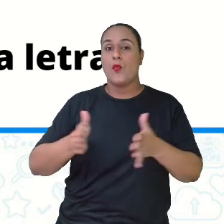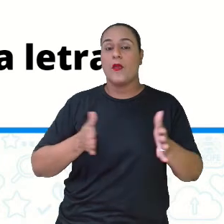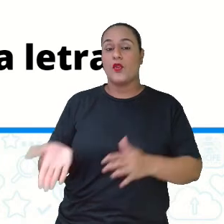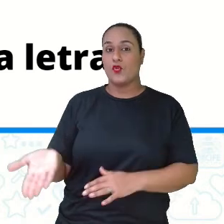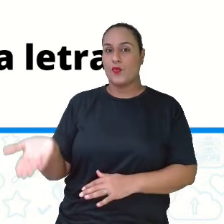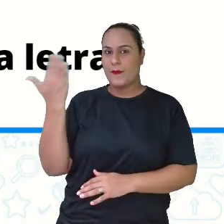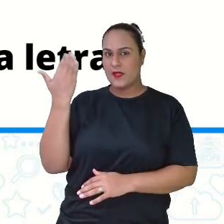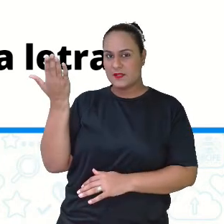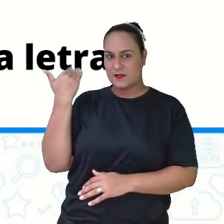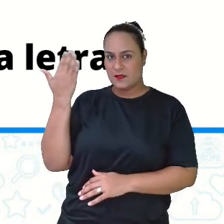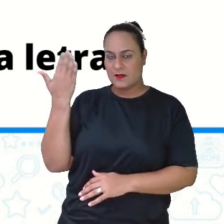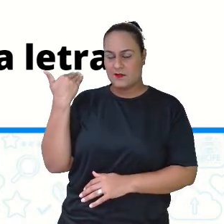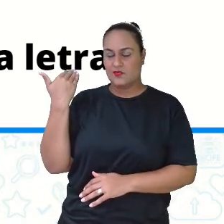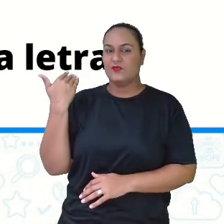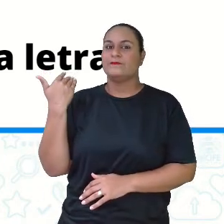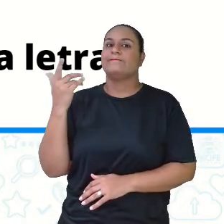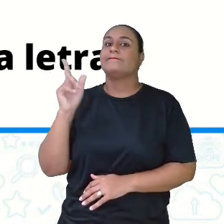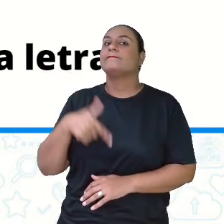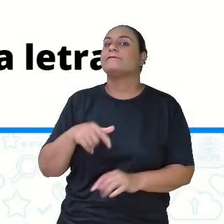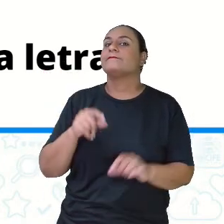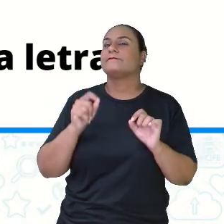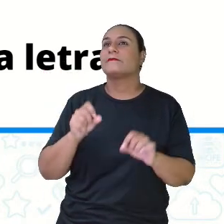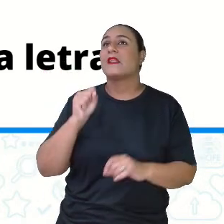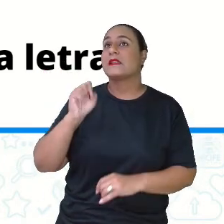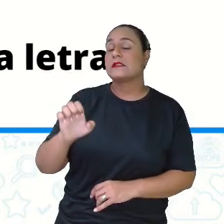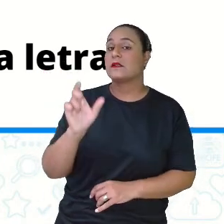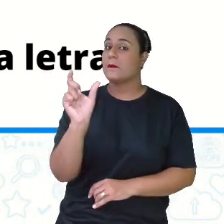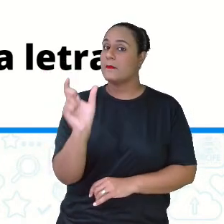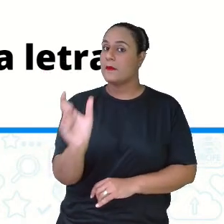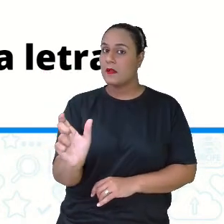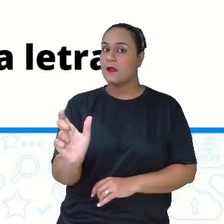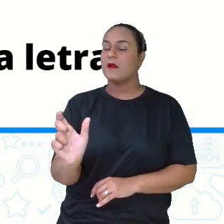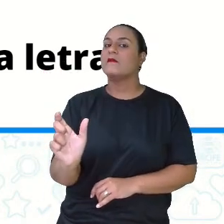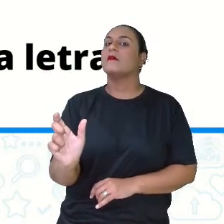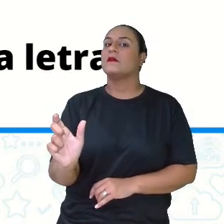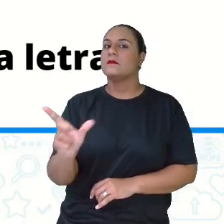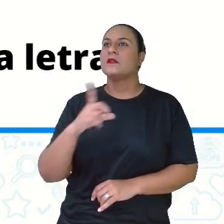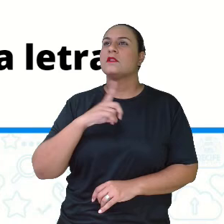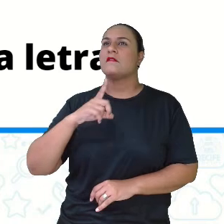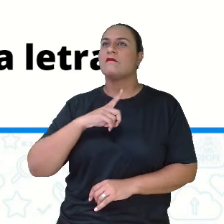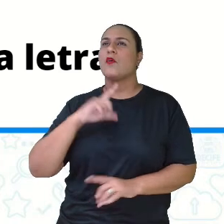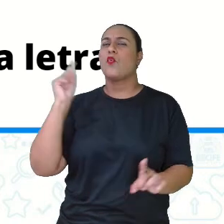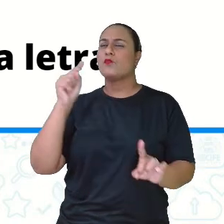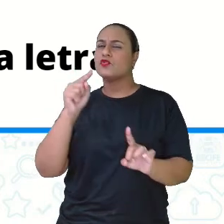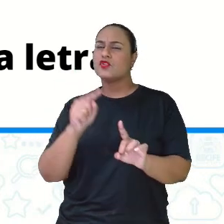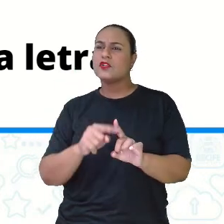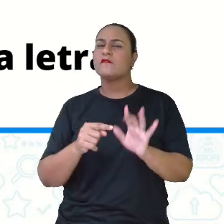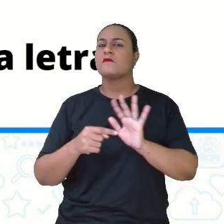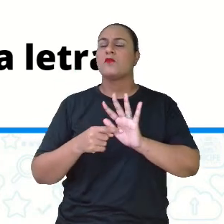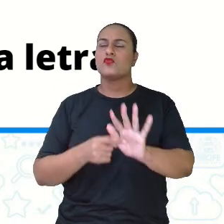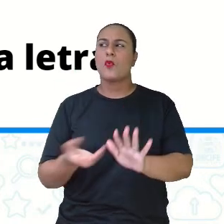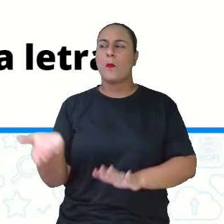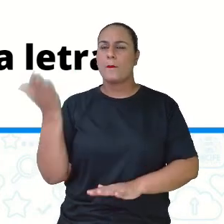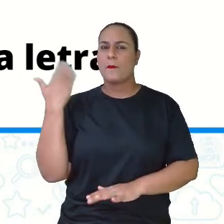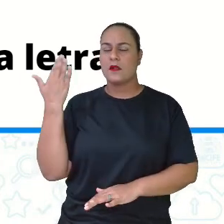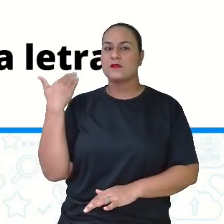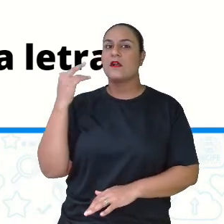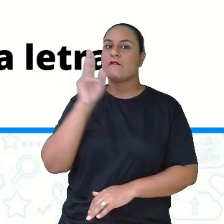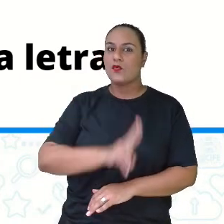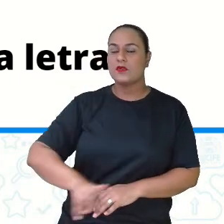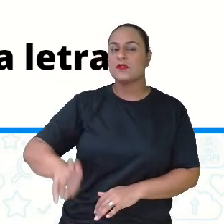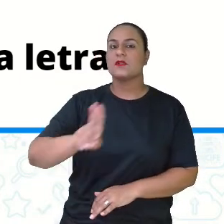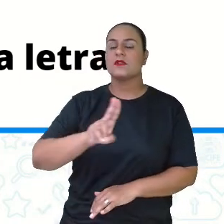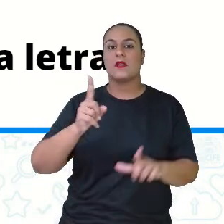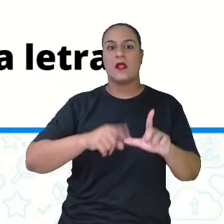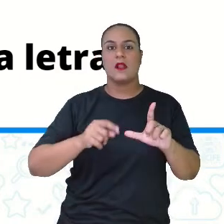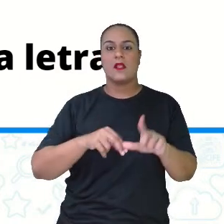está sendo afirmada, então se esta palavra tiver nesse sentido, você vai usar a letra